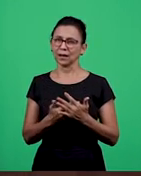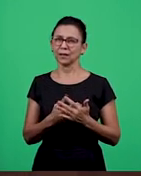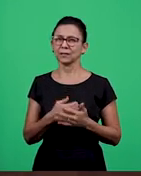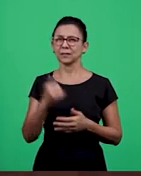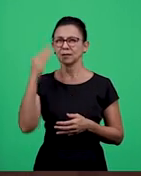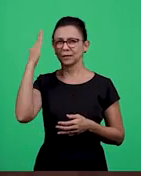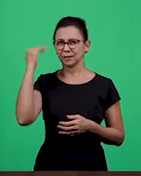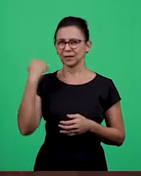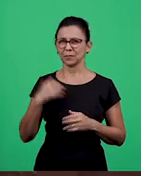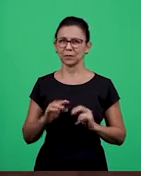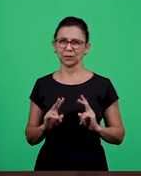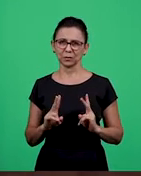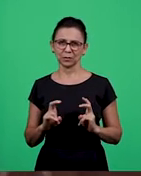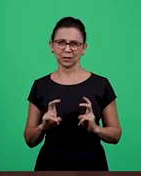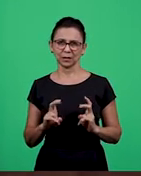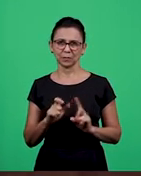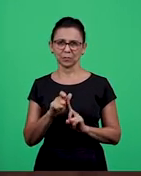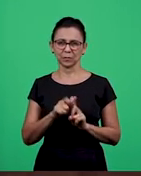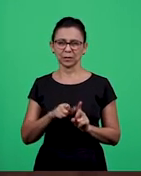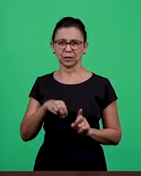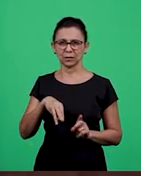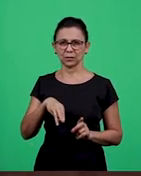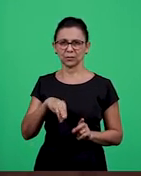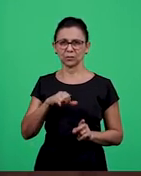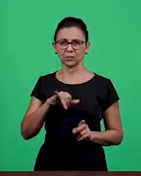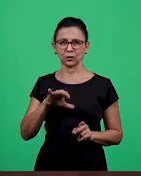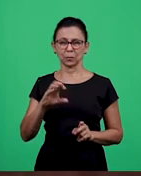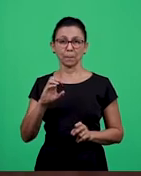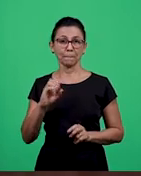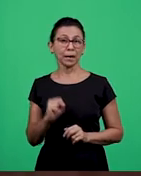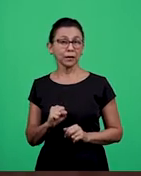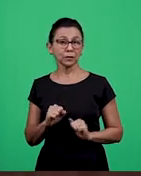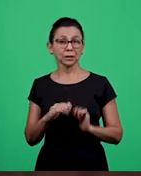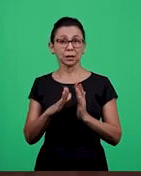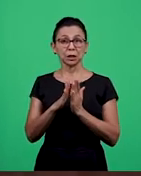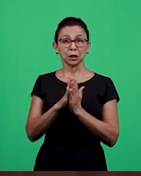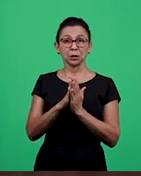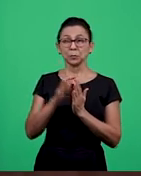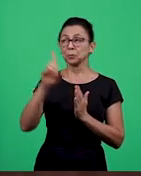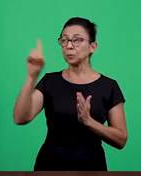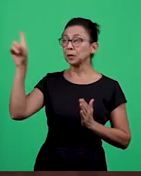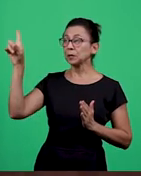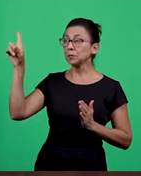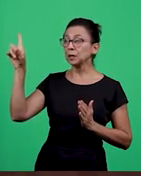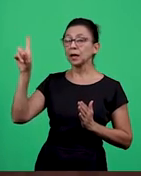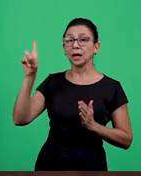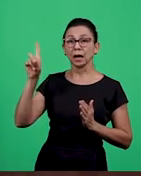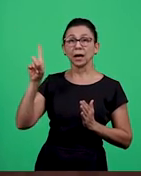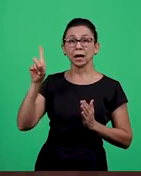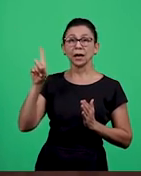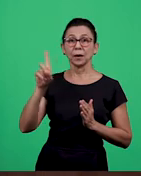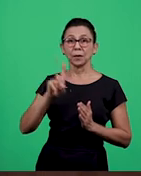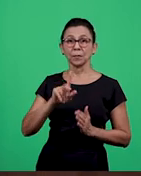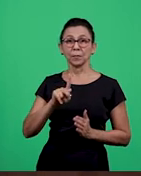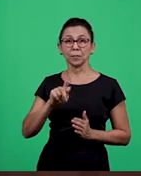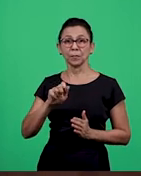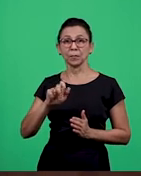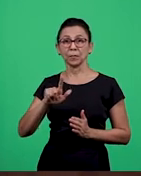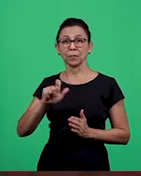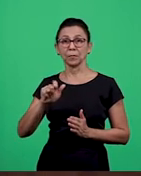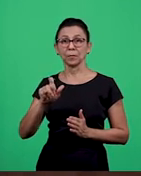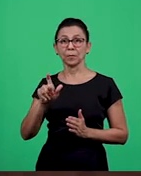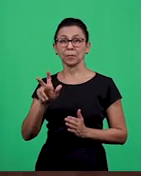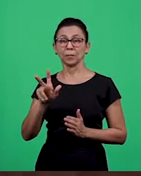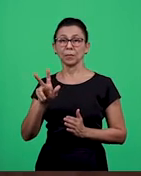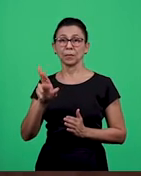sabem que o tema do mês é Bíblia, Palavra de Deus. E a nossa